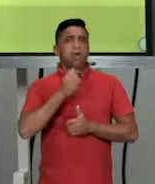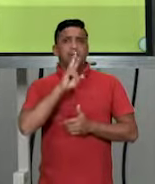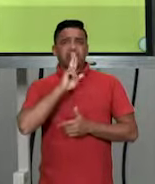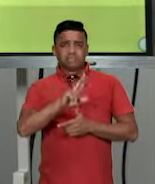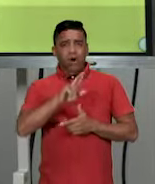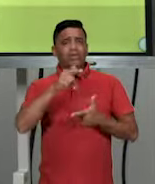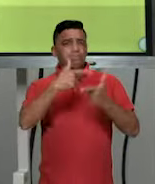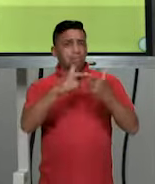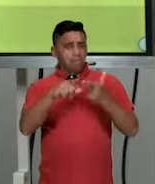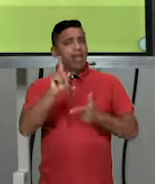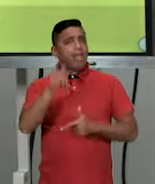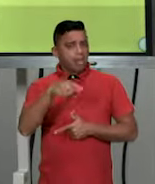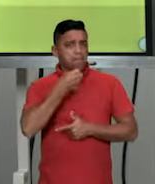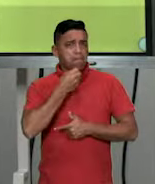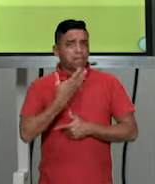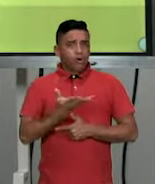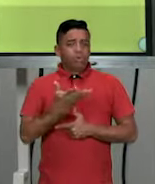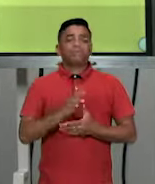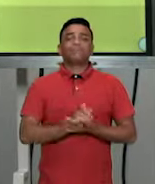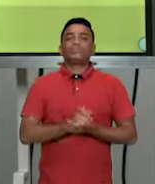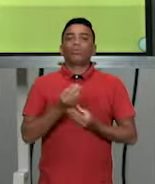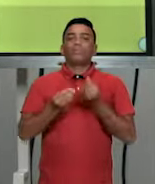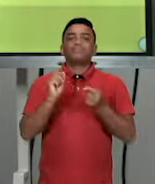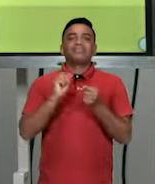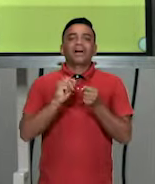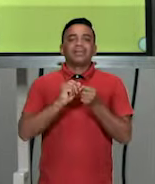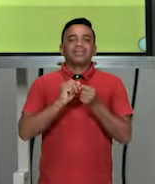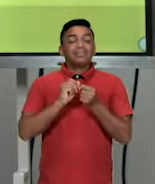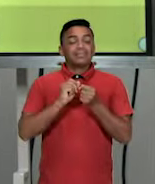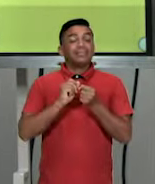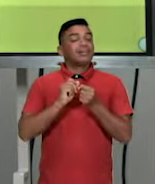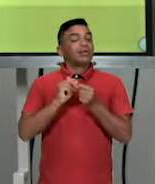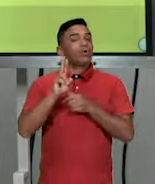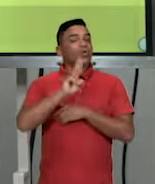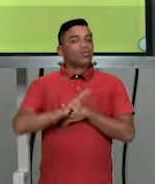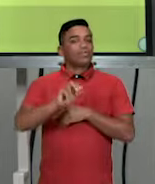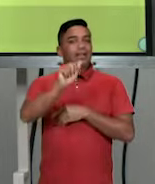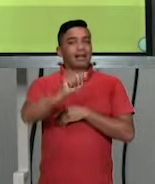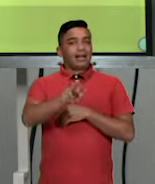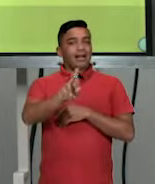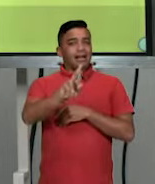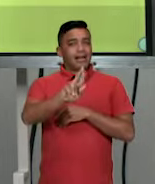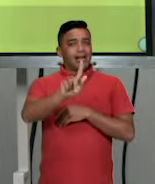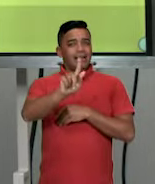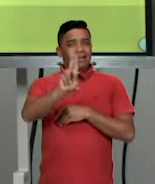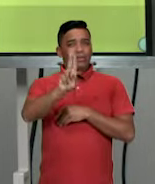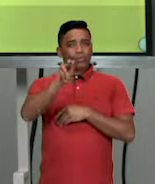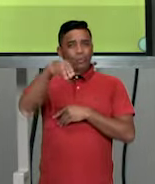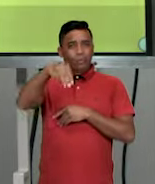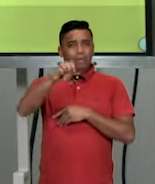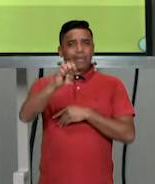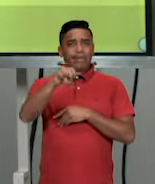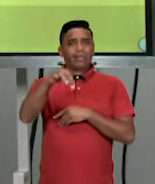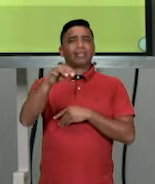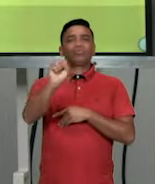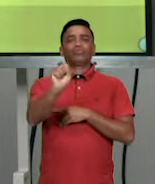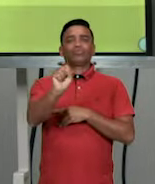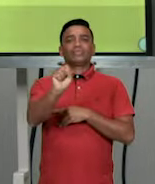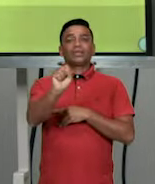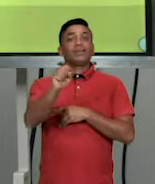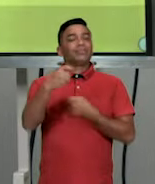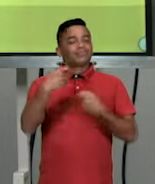E como que você faz isso? Por meio de argumentos. Então, nós precisamos